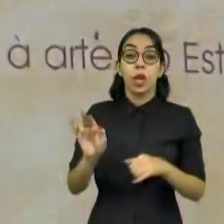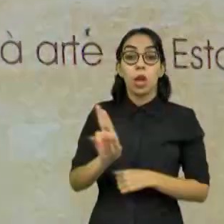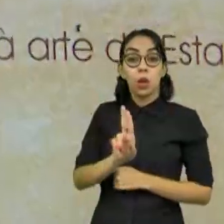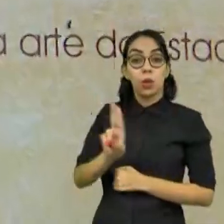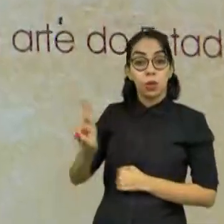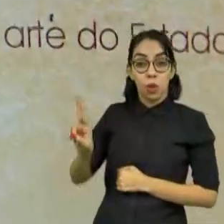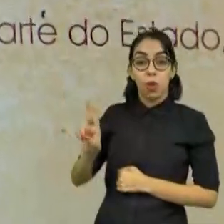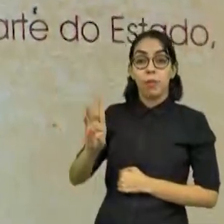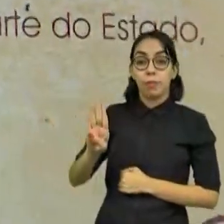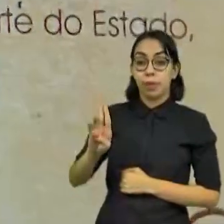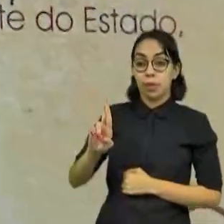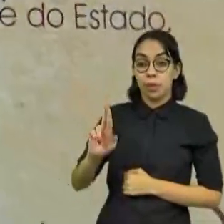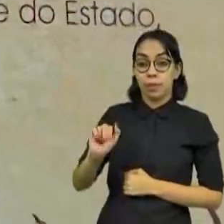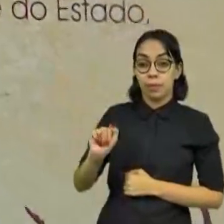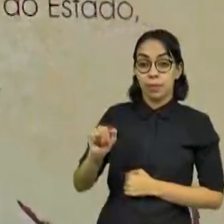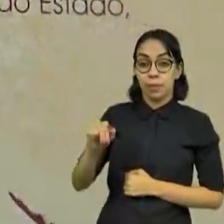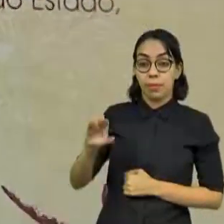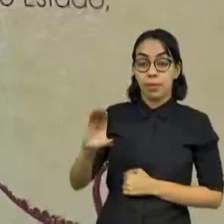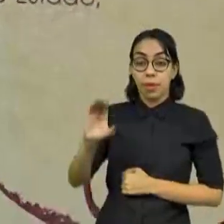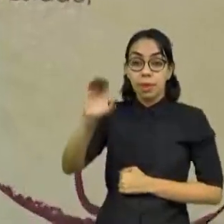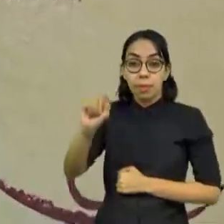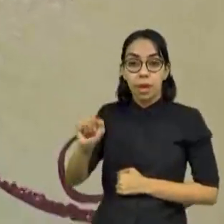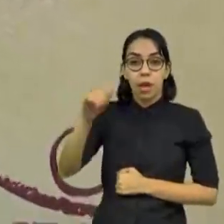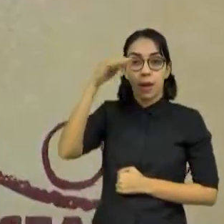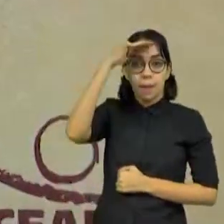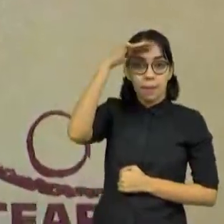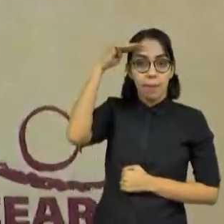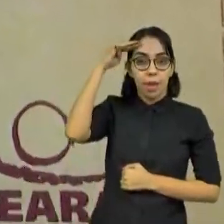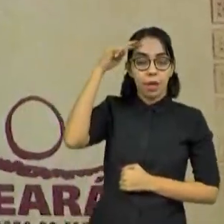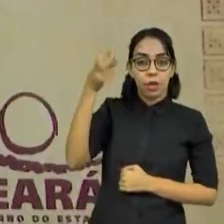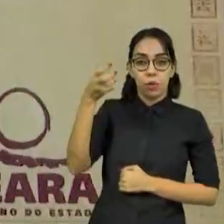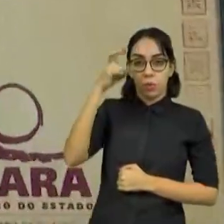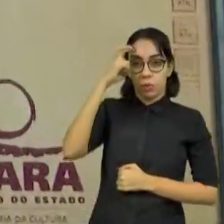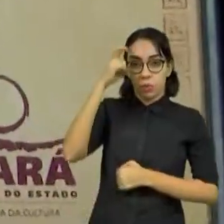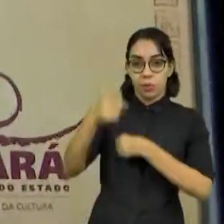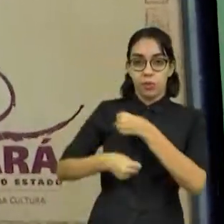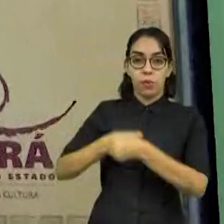ser reconhecido como mestre da cultura em 2005.